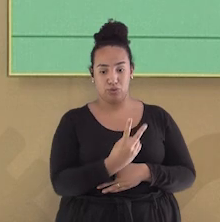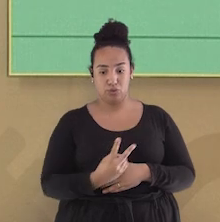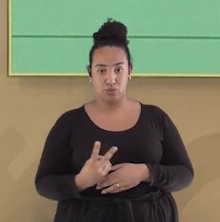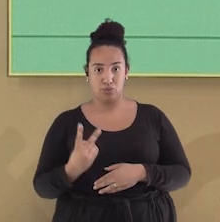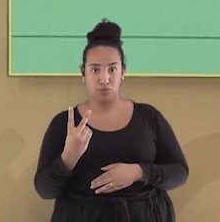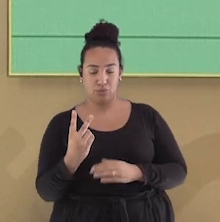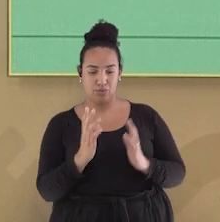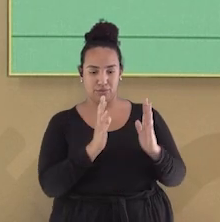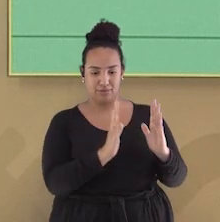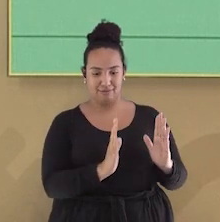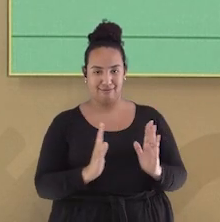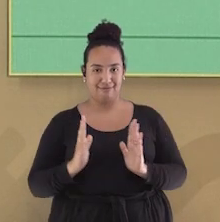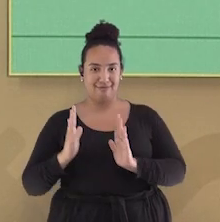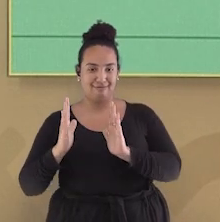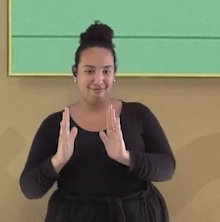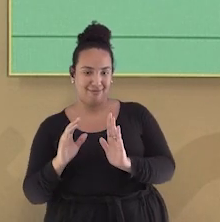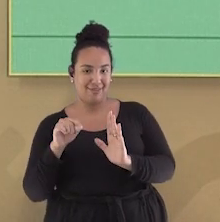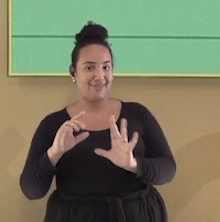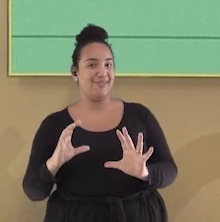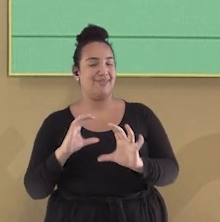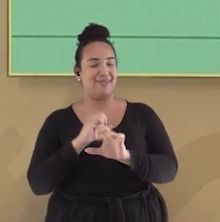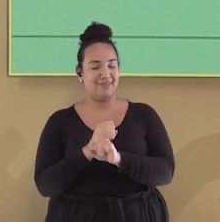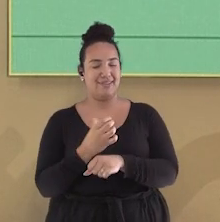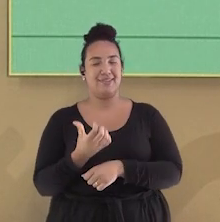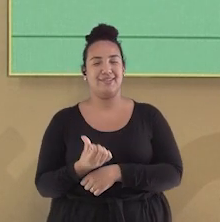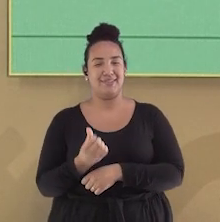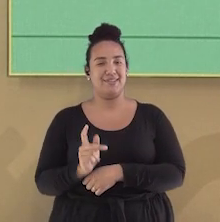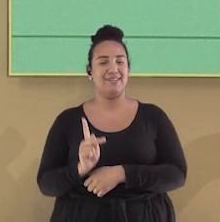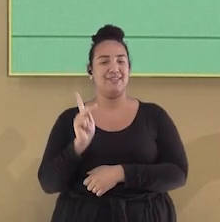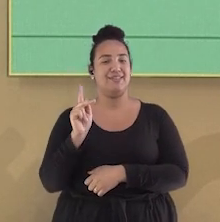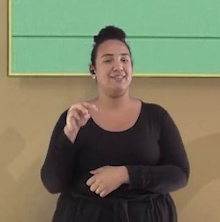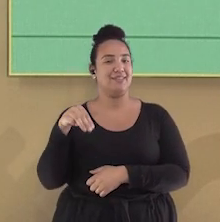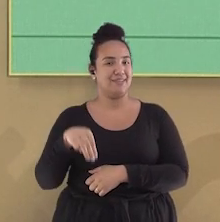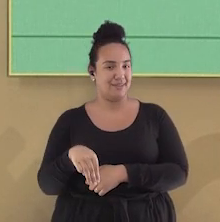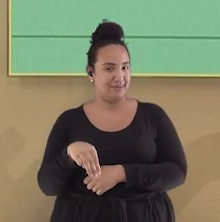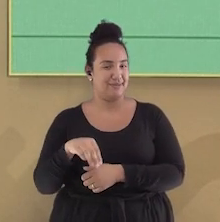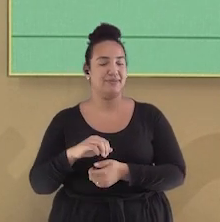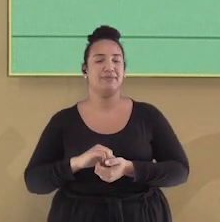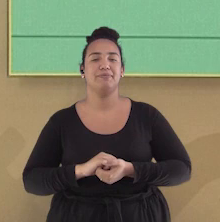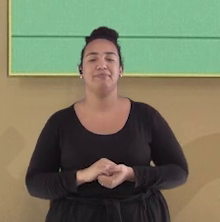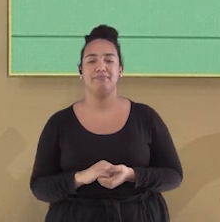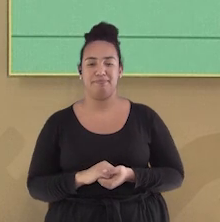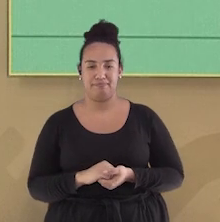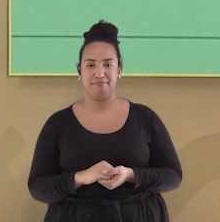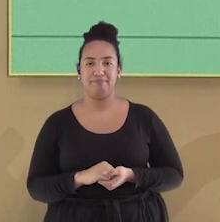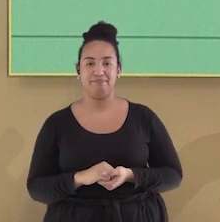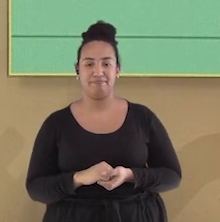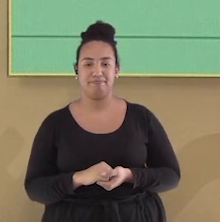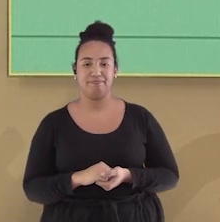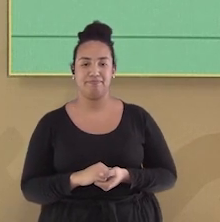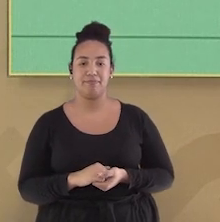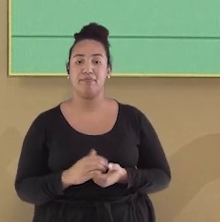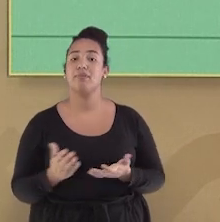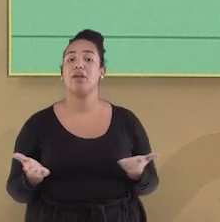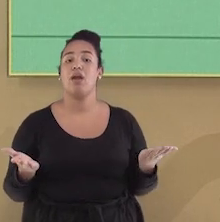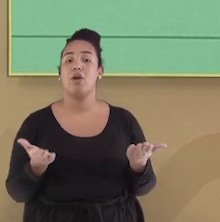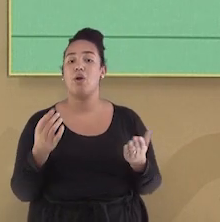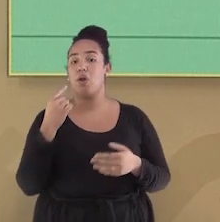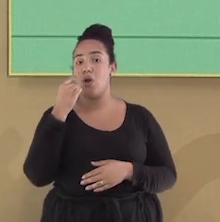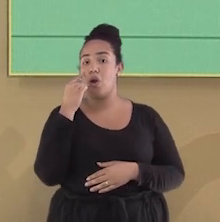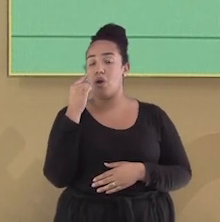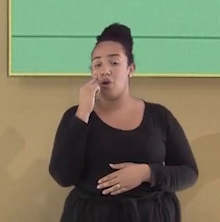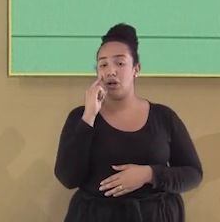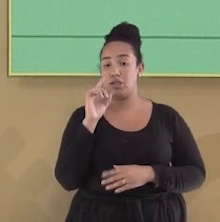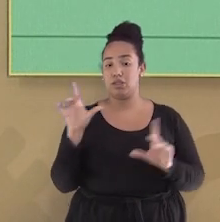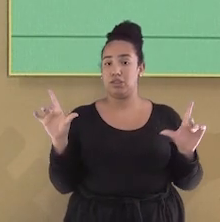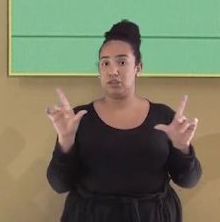2 intervalos, nós temos o total de 6 quilômetros. Agora, nessa